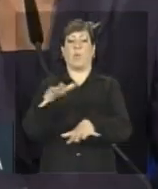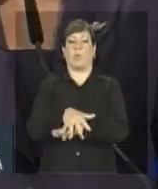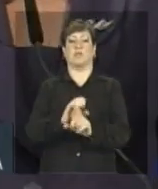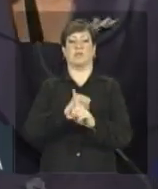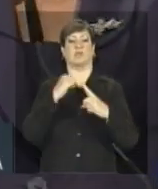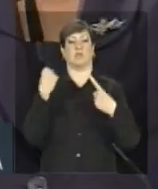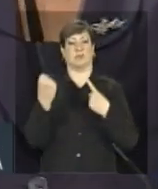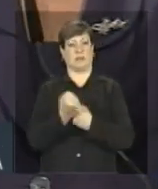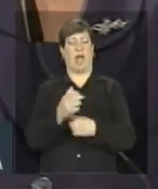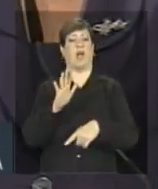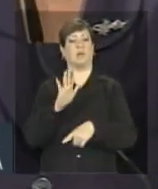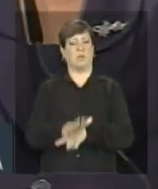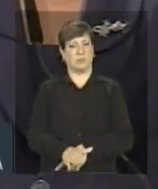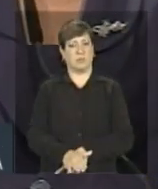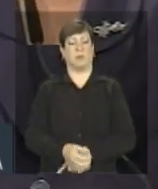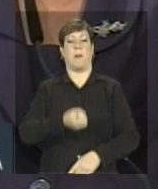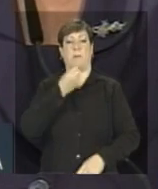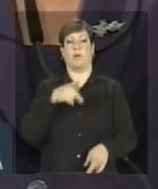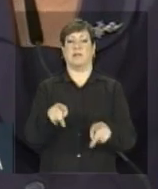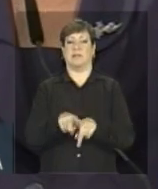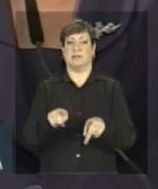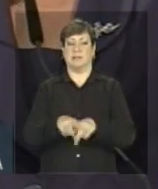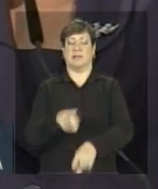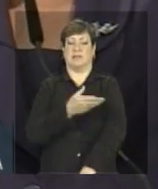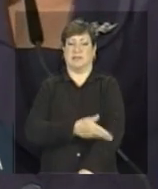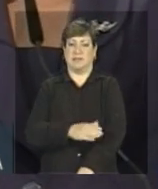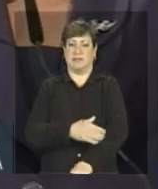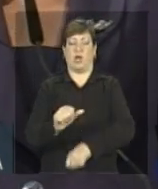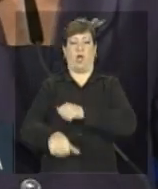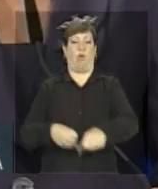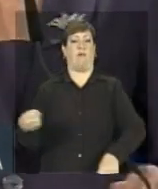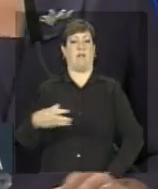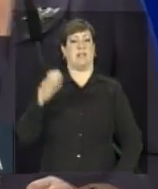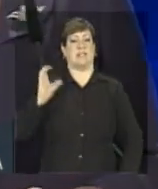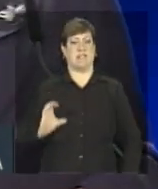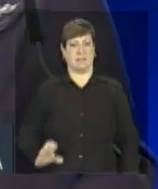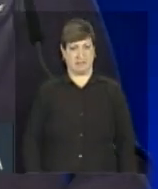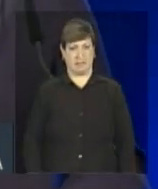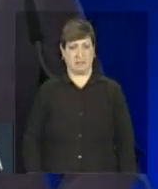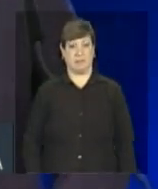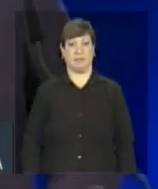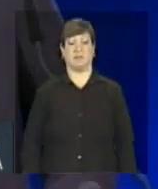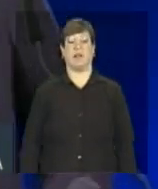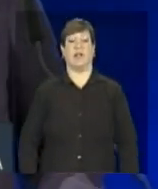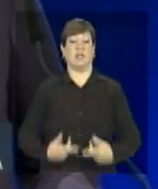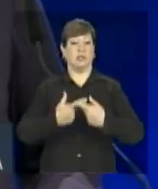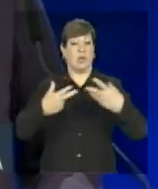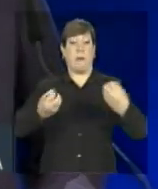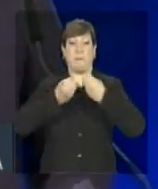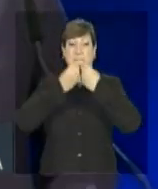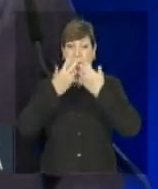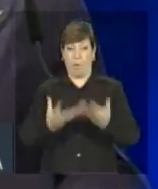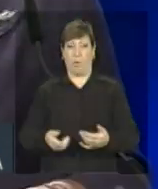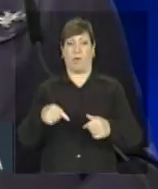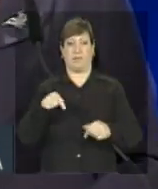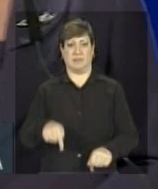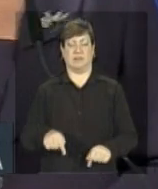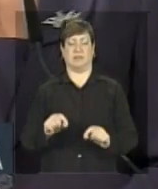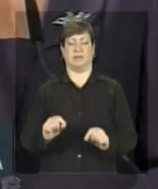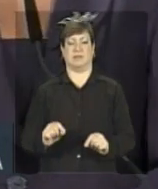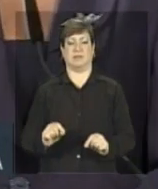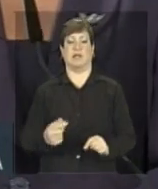social e de exercício renovado da cidadania. Seus benefícios não podem,